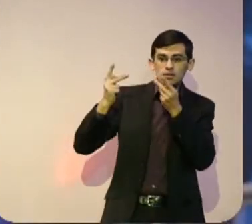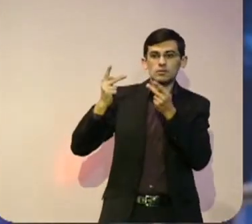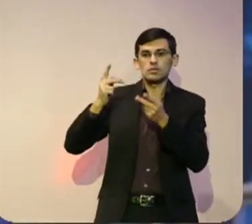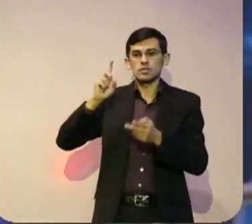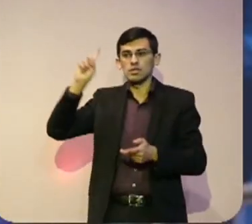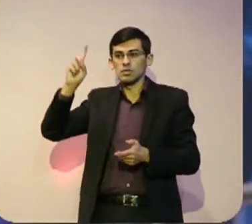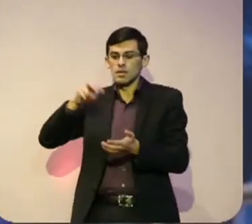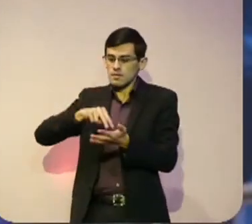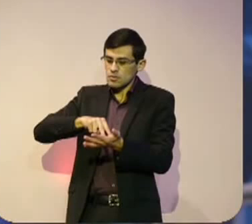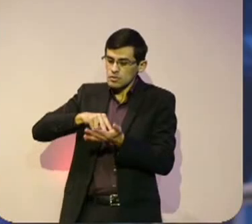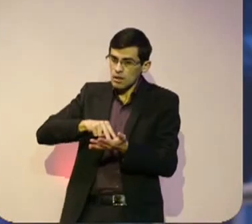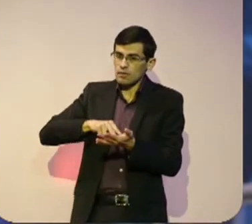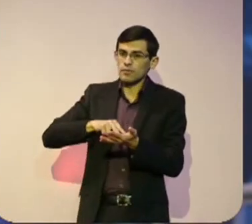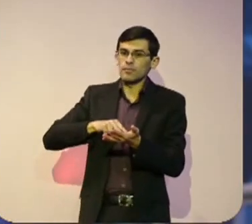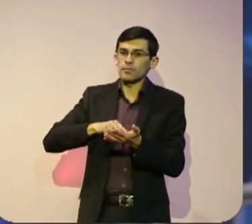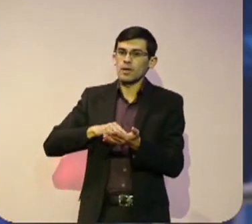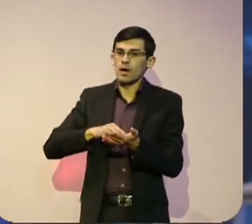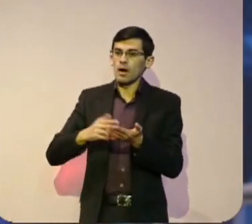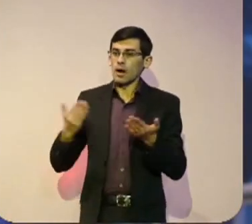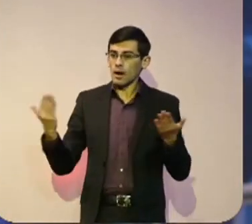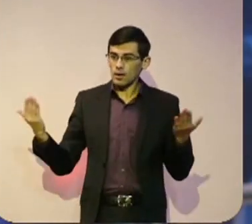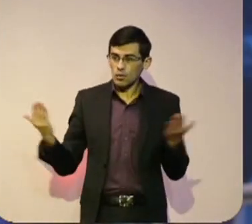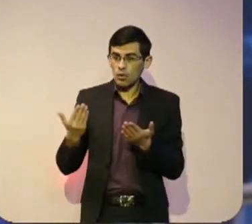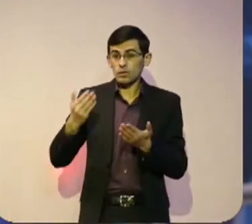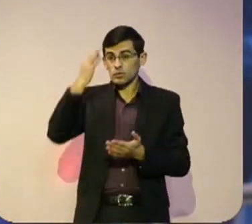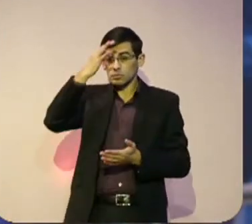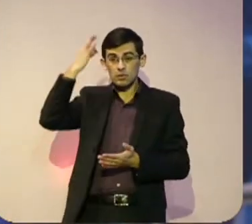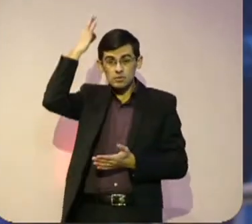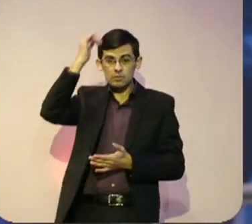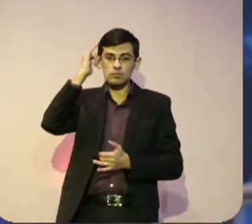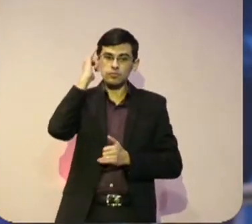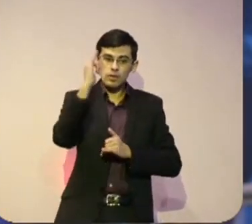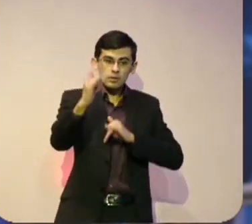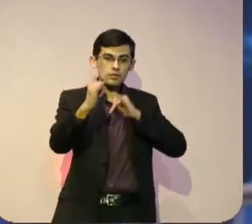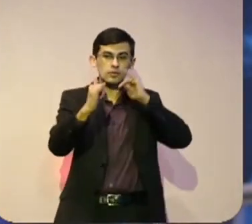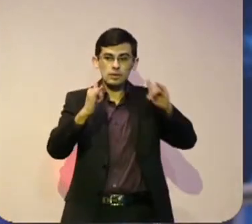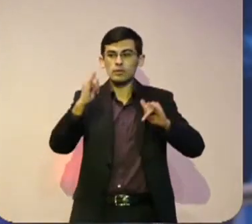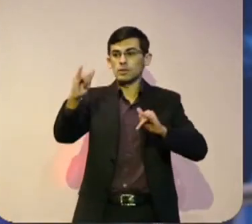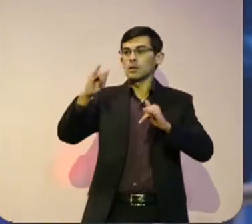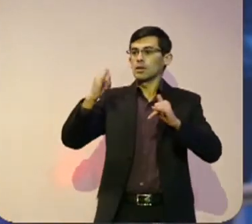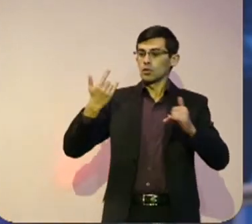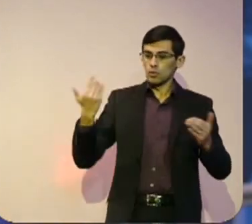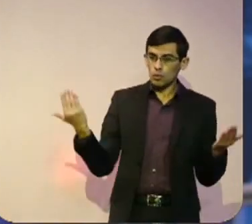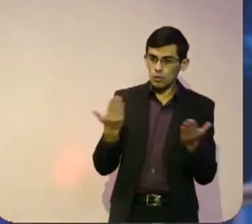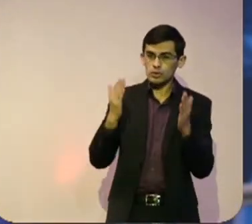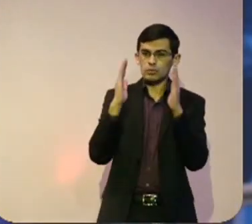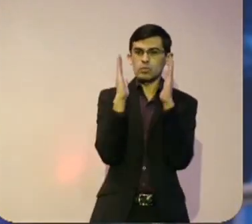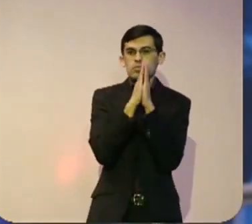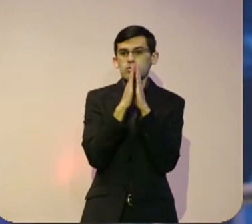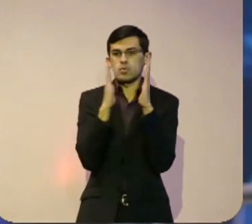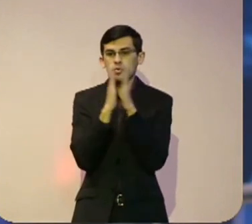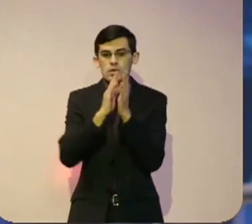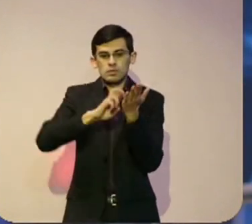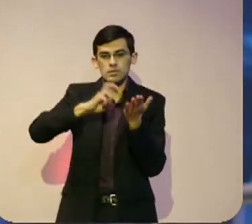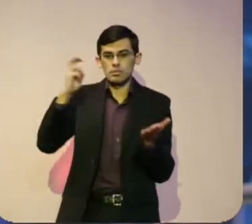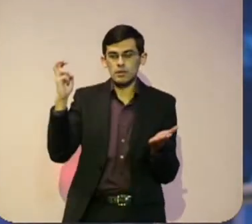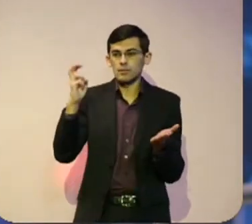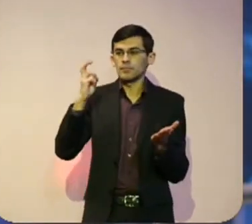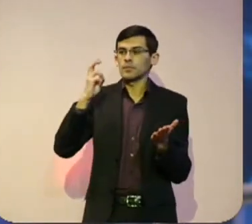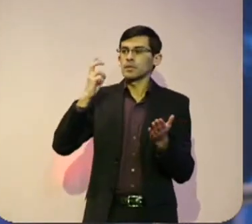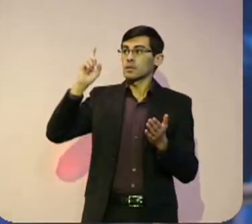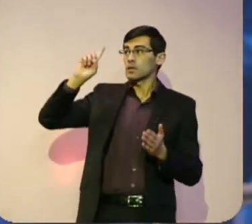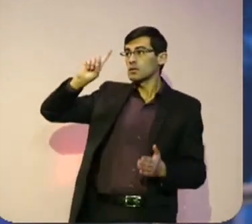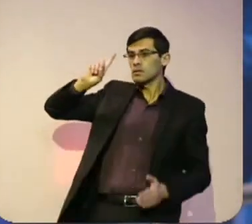permanecer inabalável, é com você que o Espírito Santo está falando, e a gente vai orar por isso hoje, nesta manhã, para